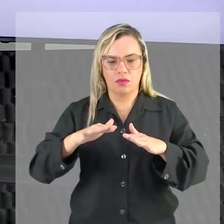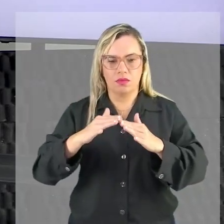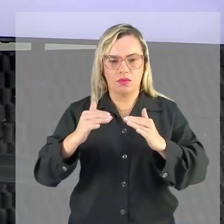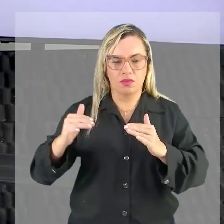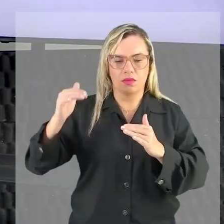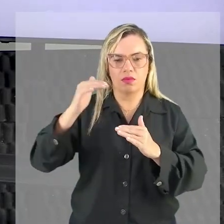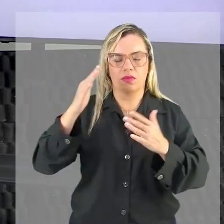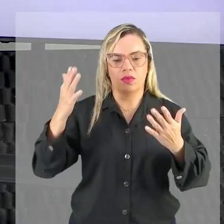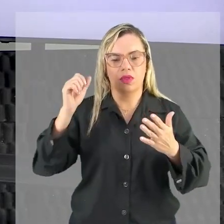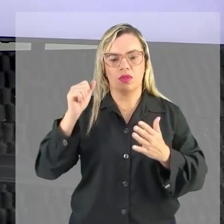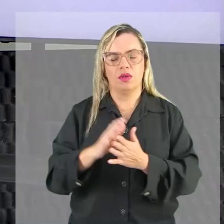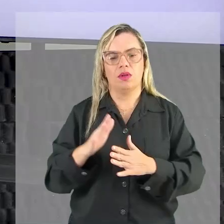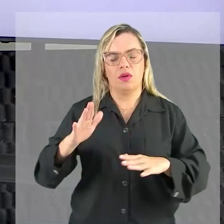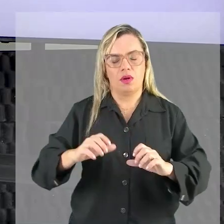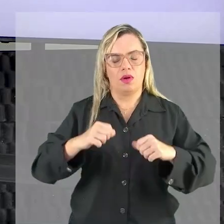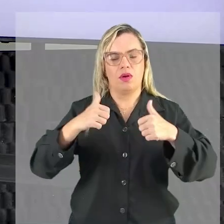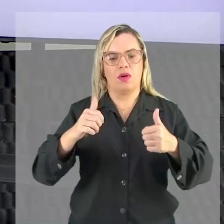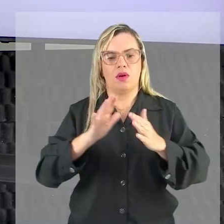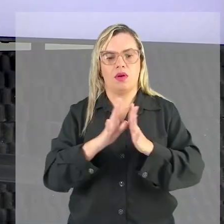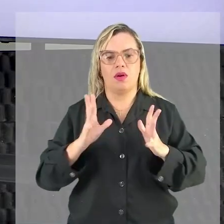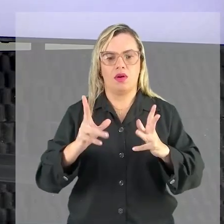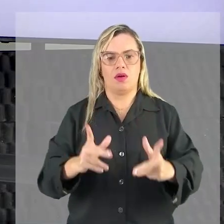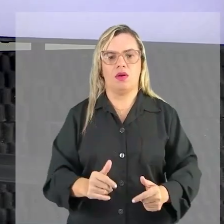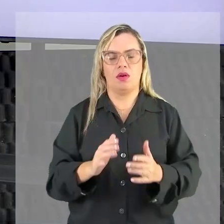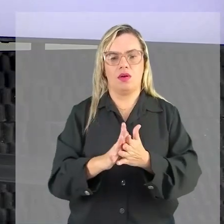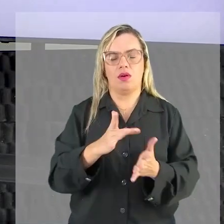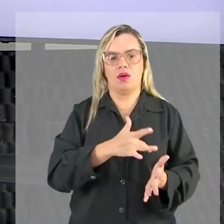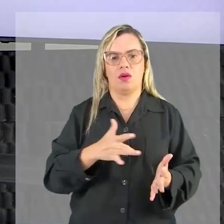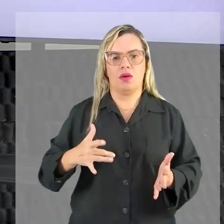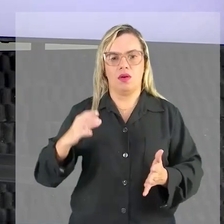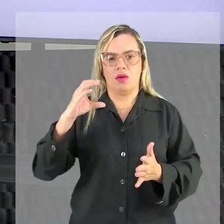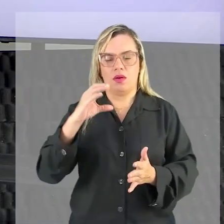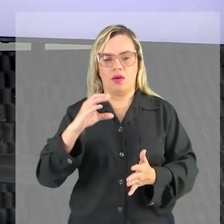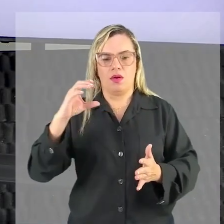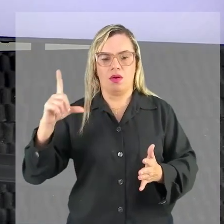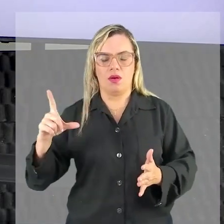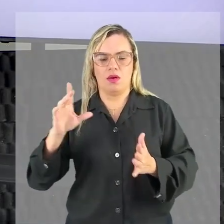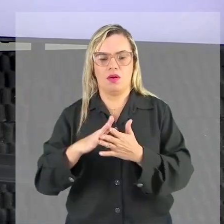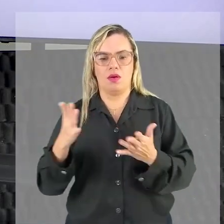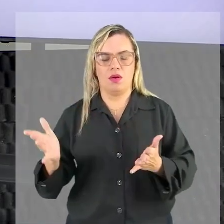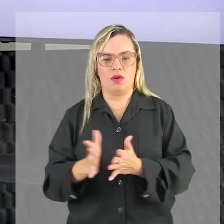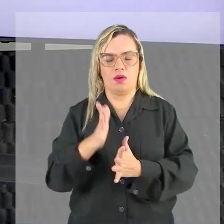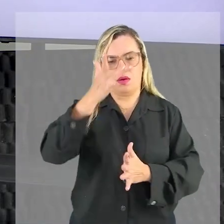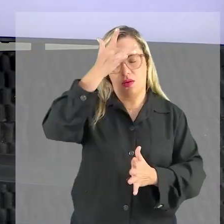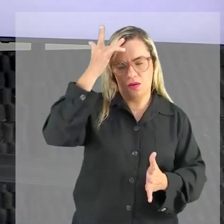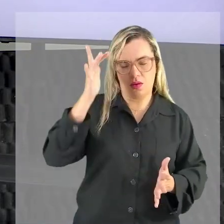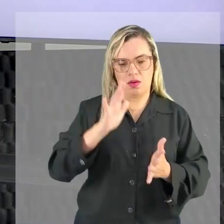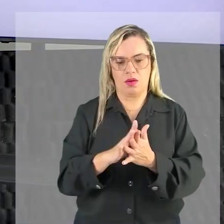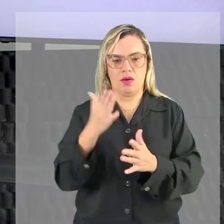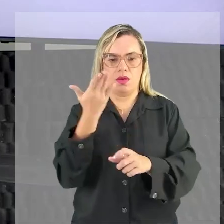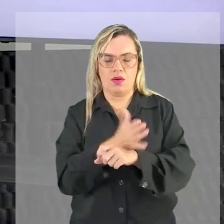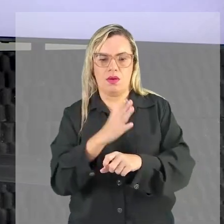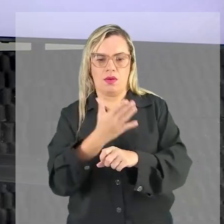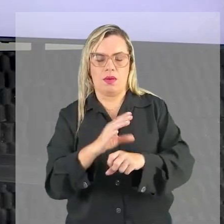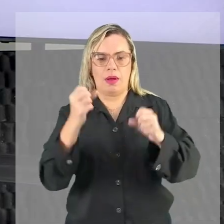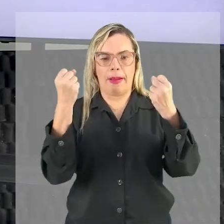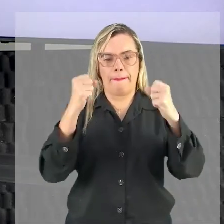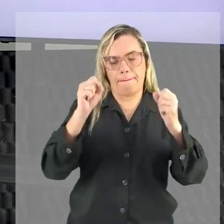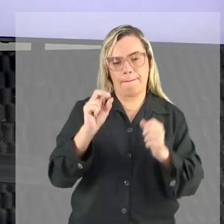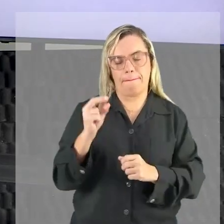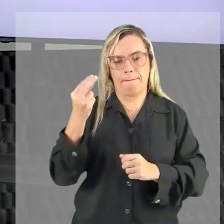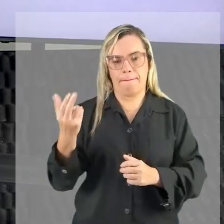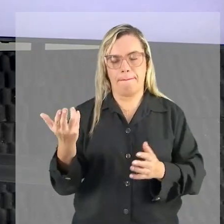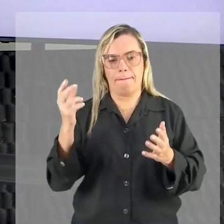para toda a sua saúde. Entendida essa classificação, se eu sou um indivíduo ativo ou se eu sou